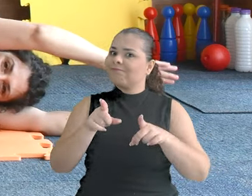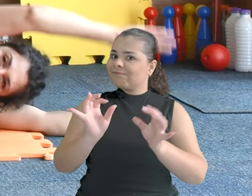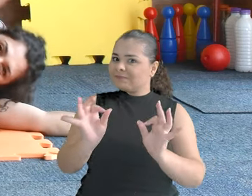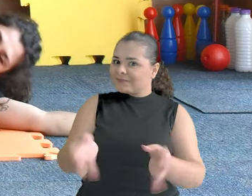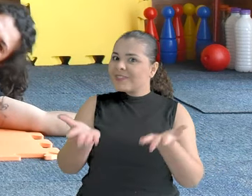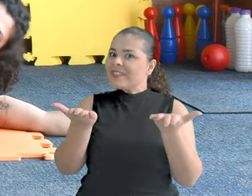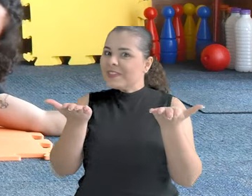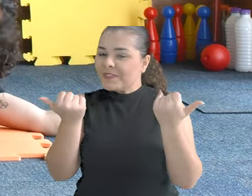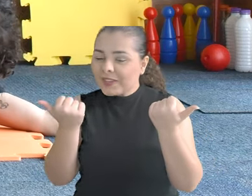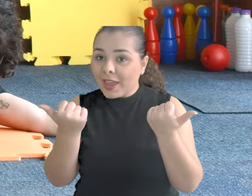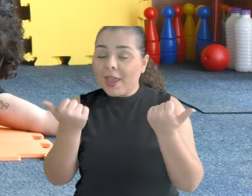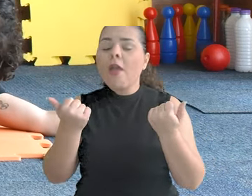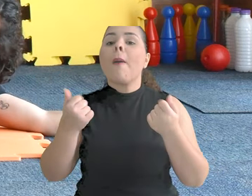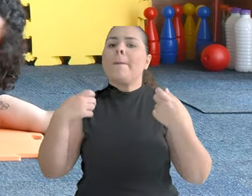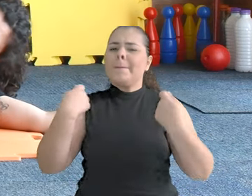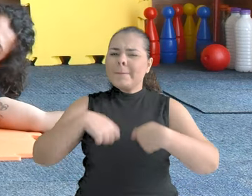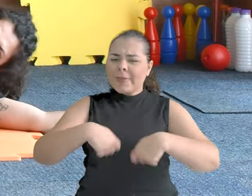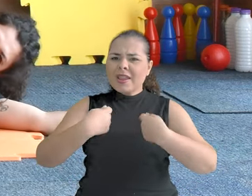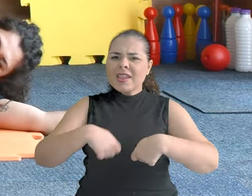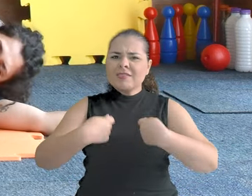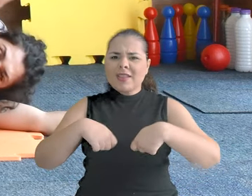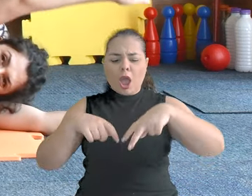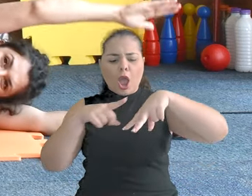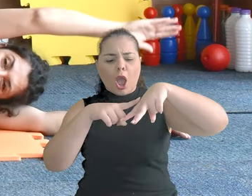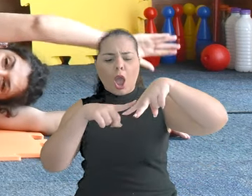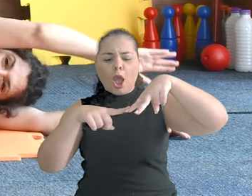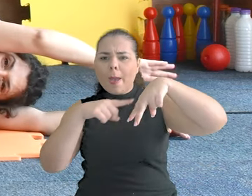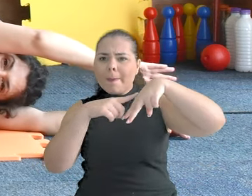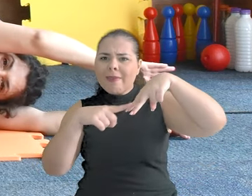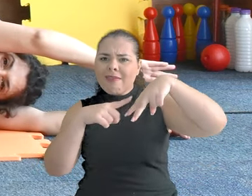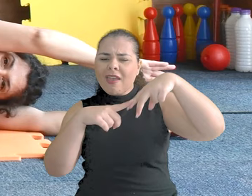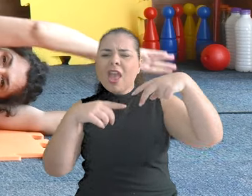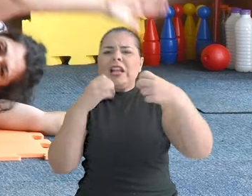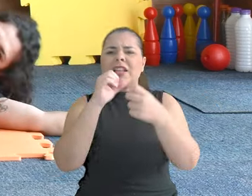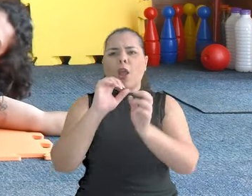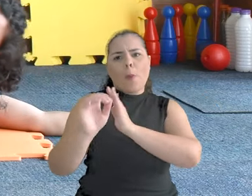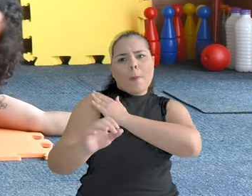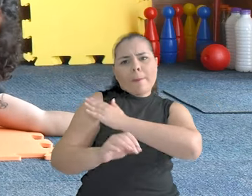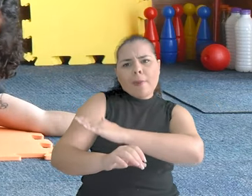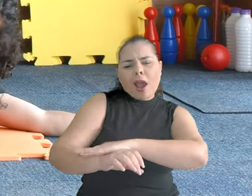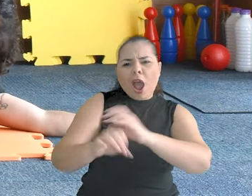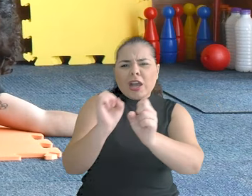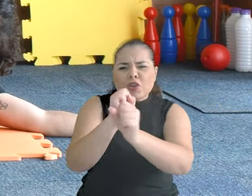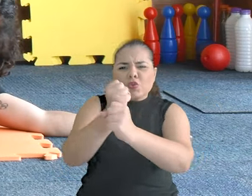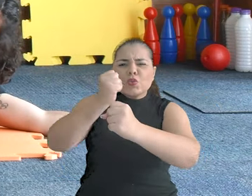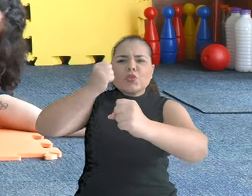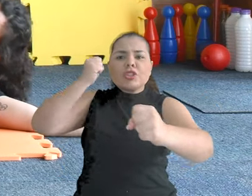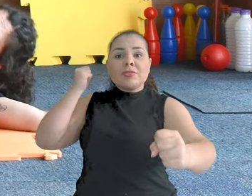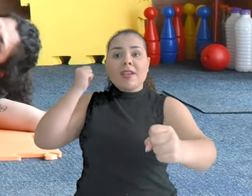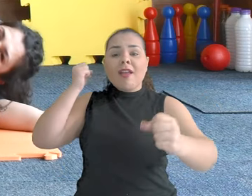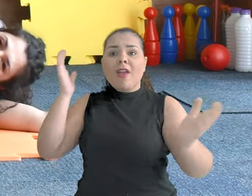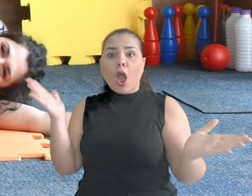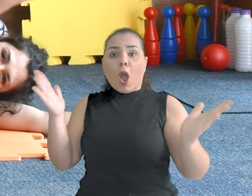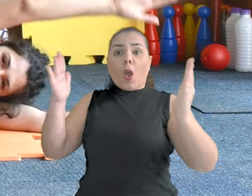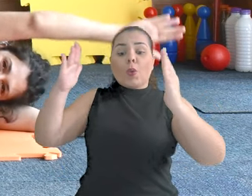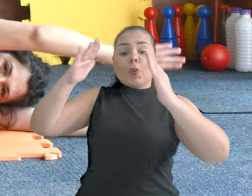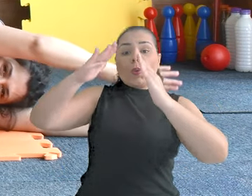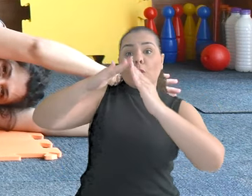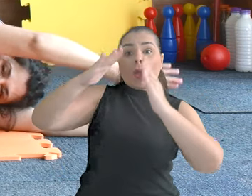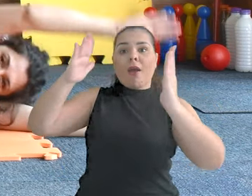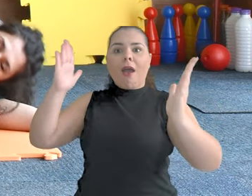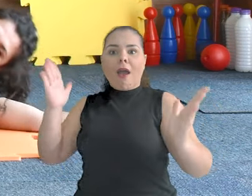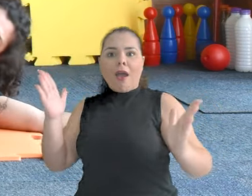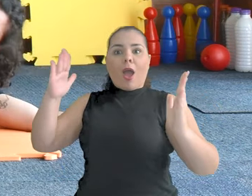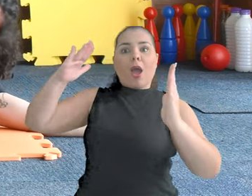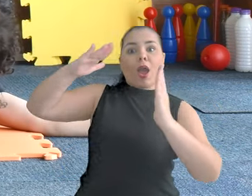isso estica bem atletas ficar bem abraço e lá por